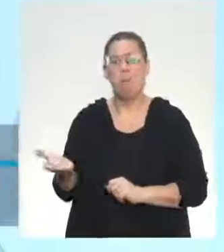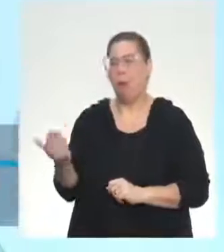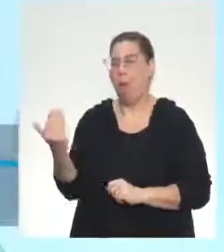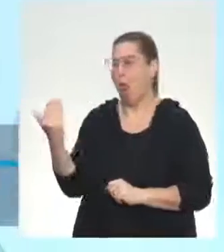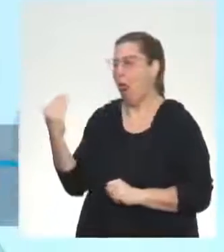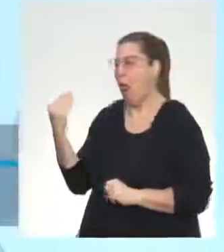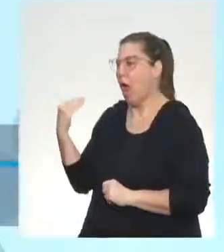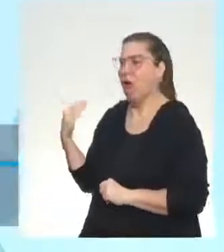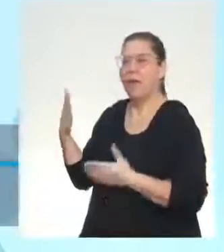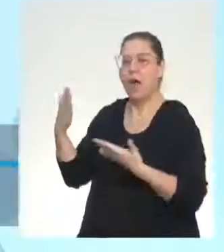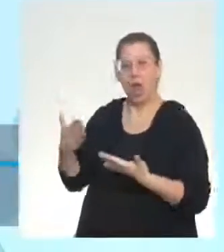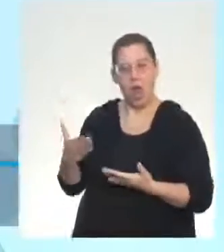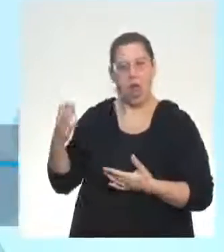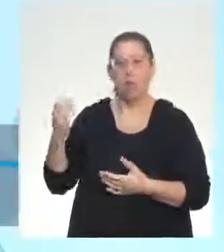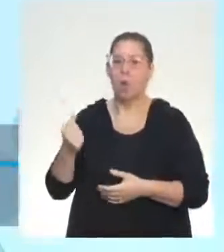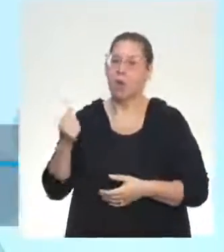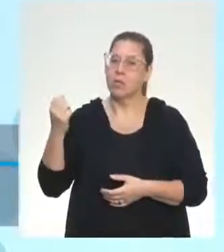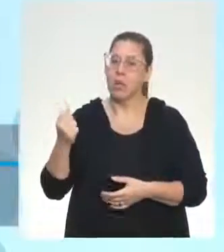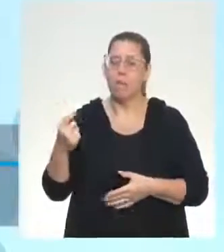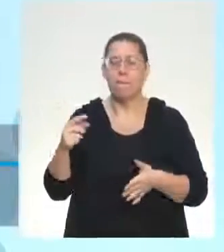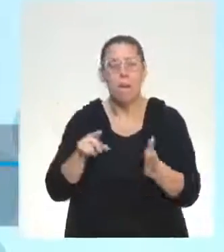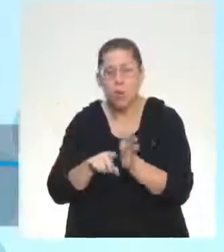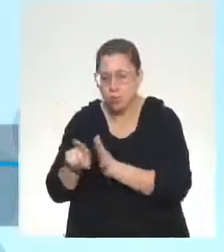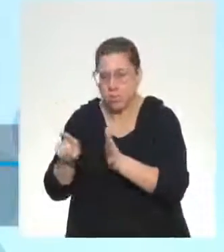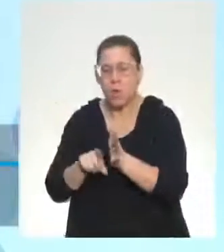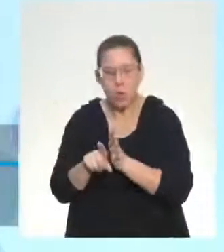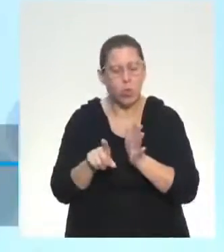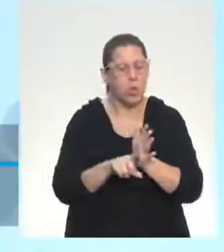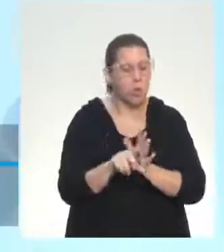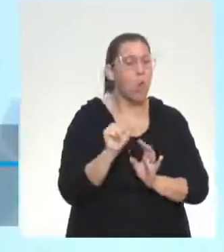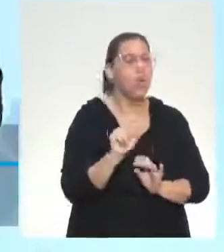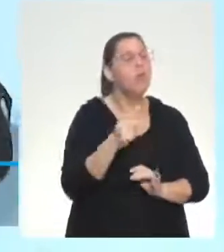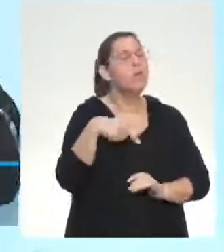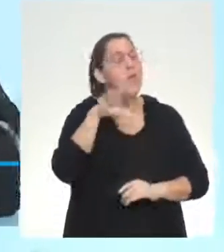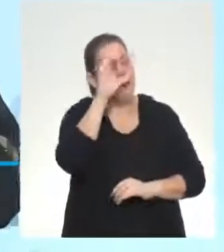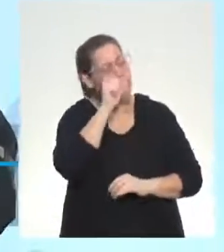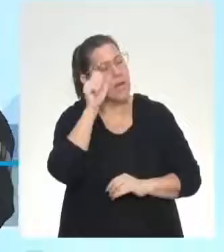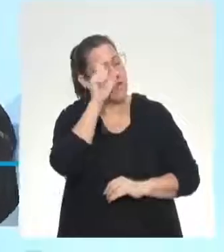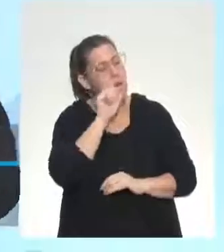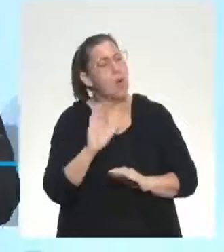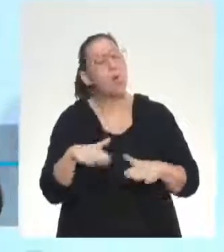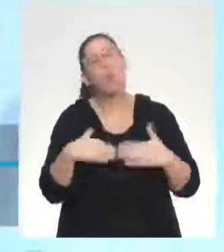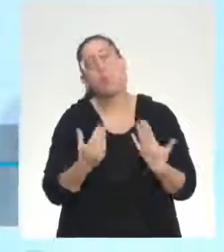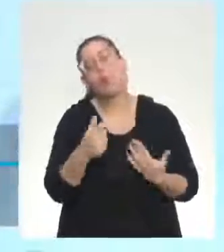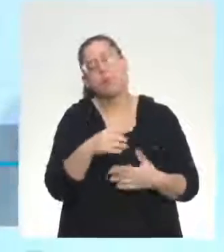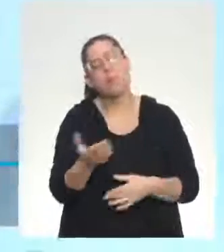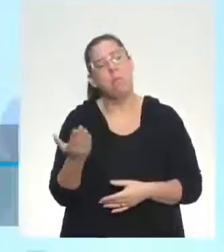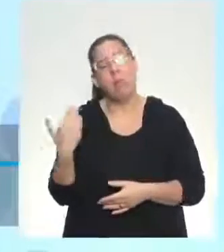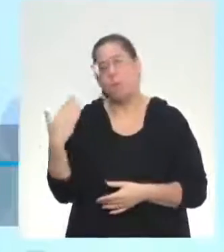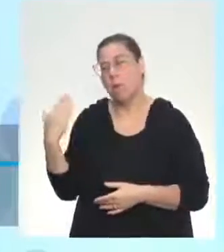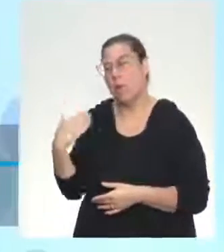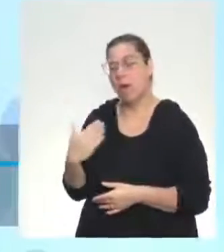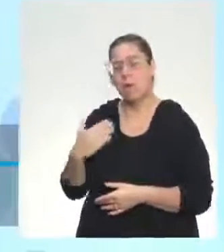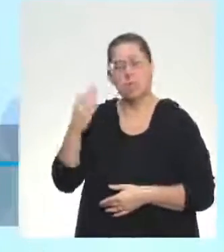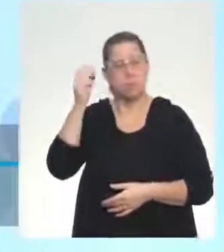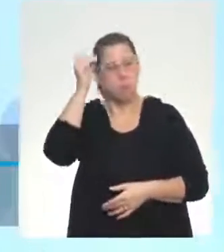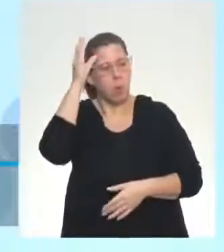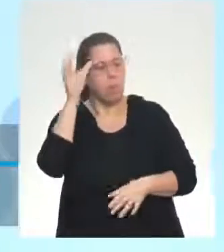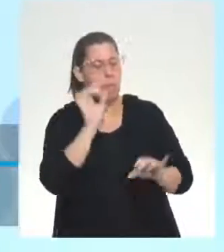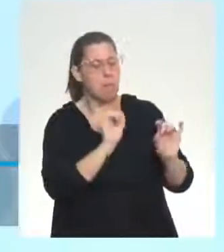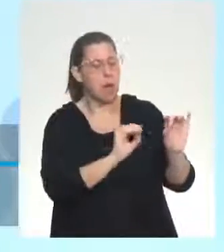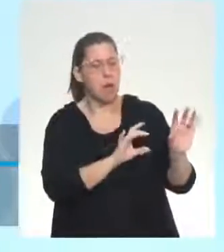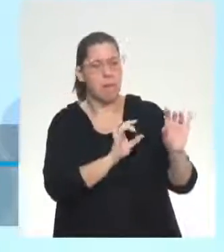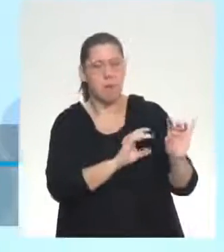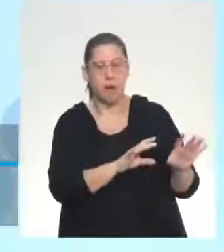e que agora estão aposentados. Pergunte para eles o que eles desenvolveram aí de saberes e técnicas, não é